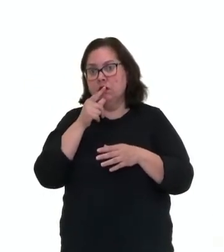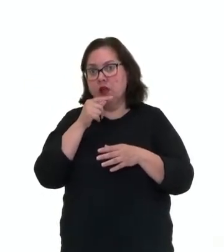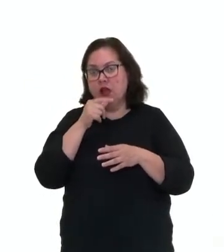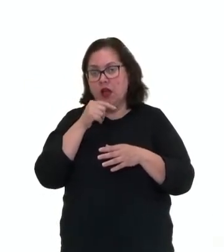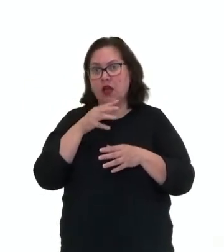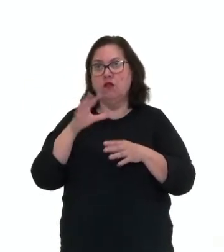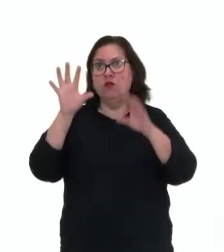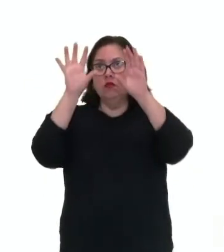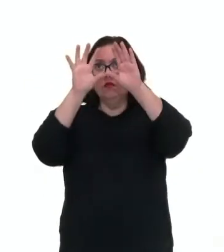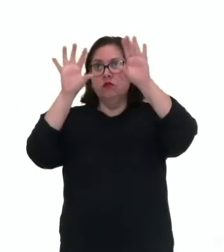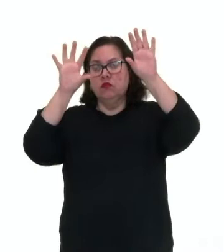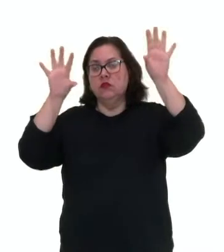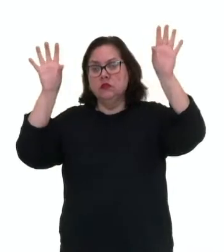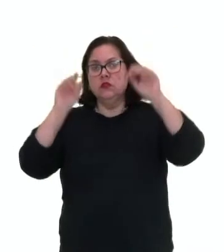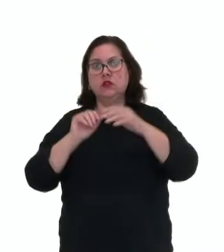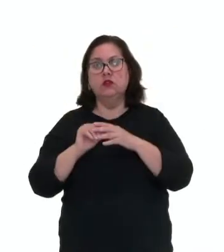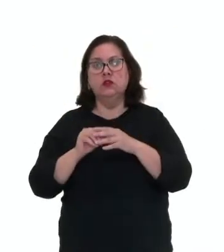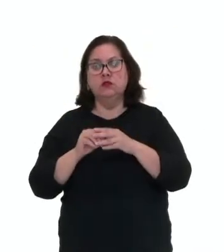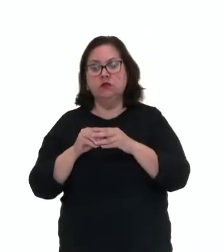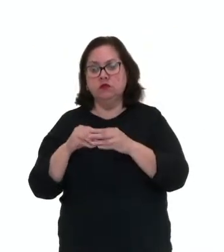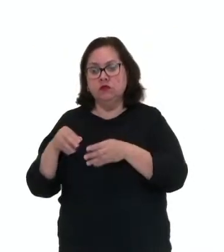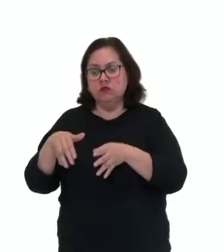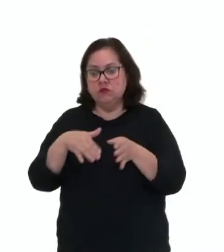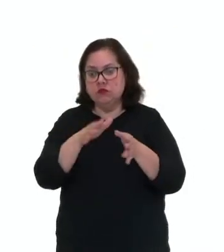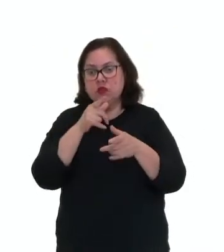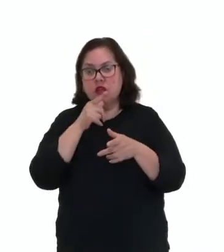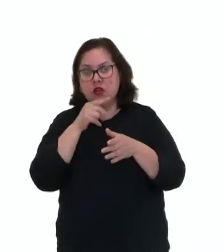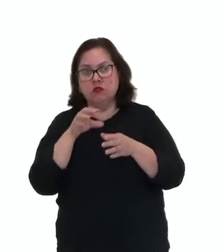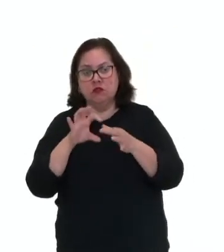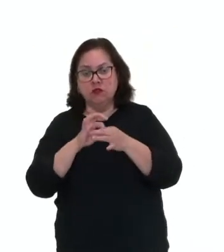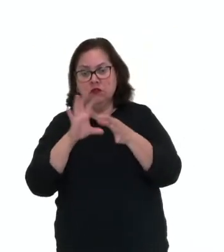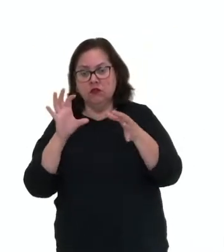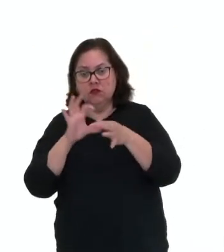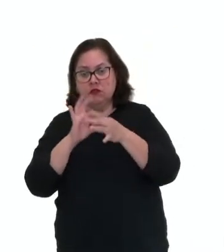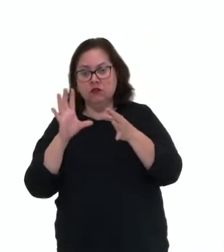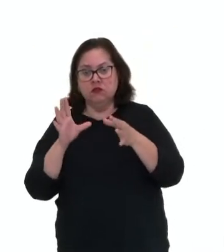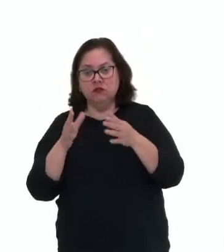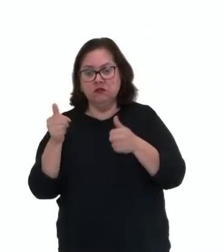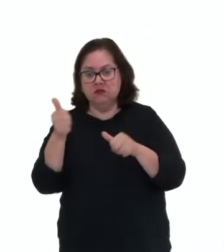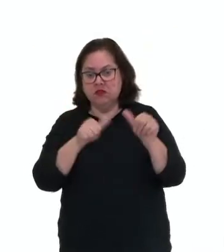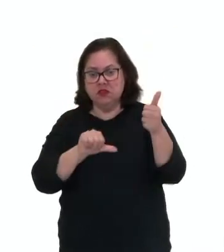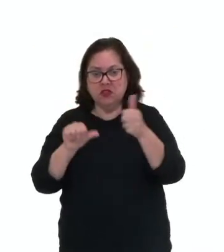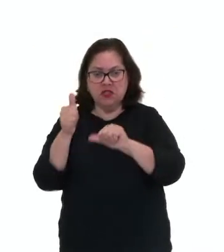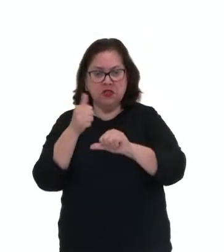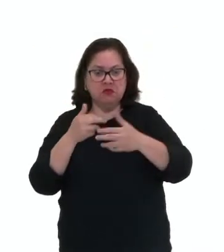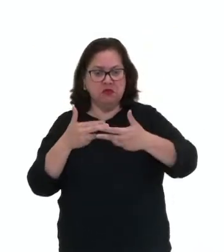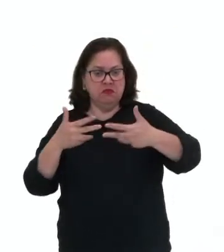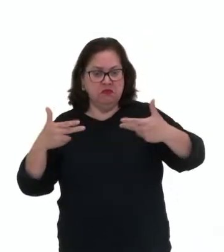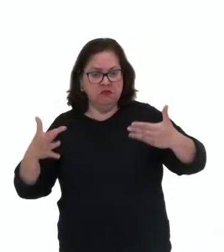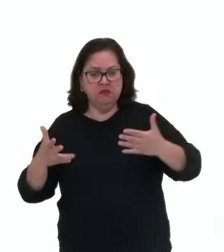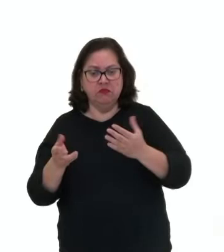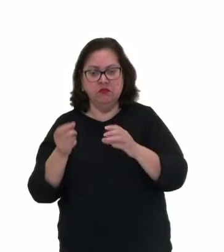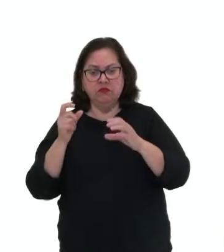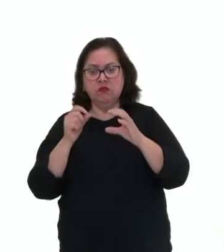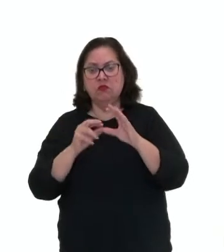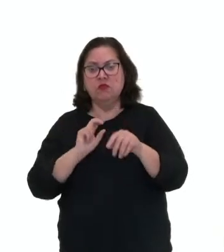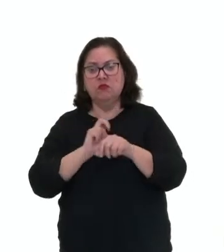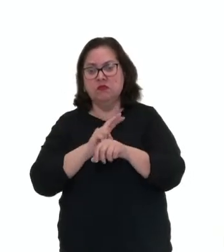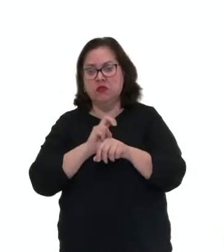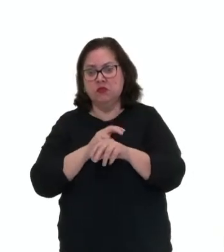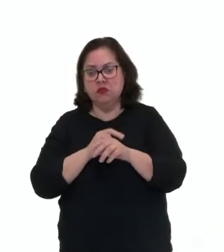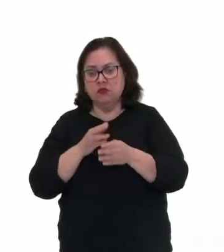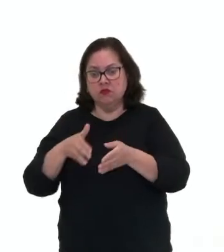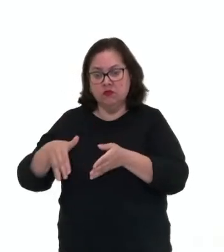né? Ele vai poluir recursos hídricos, liberando compostos químicos, físicos ou biológicos na água. Onde ela